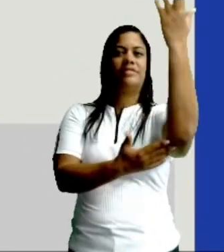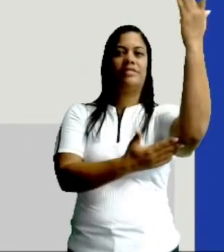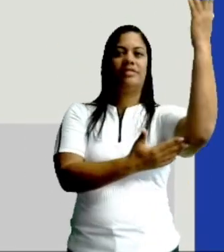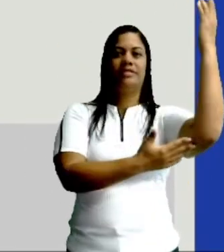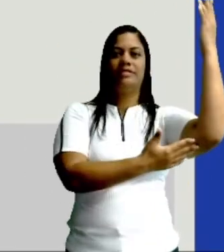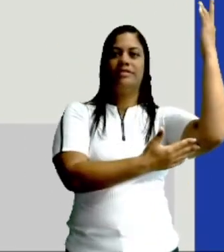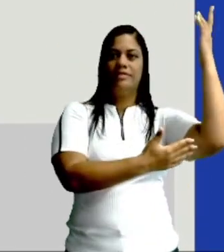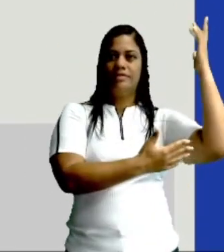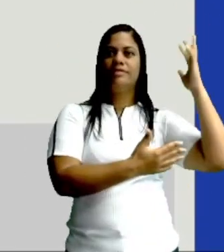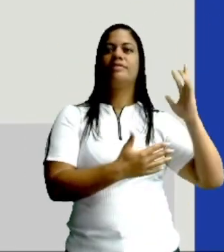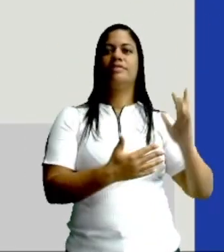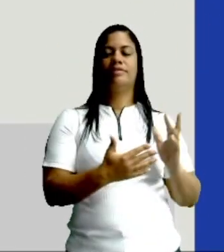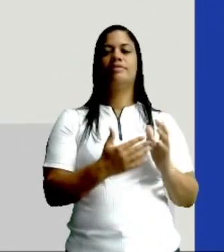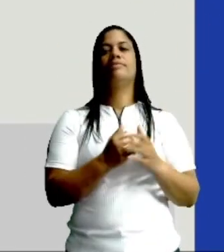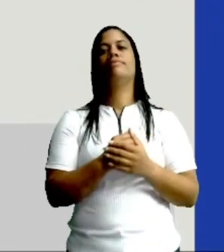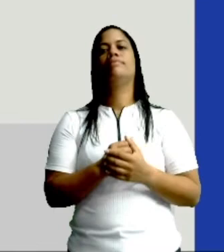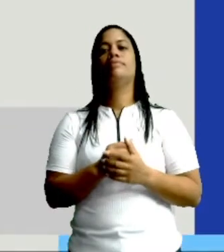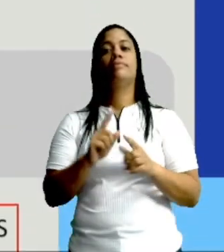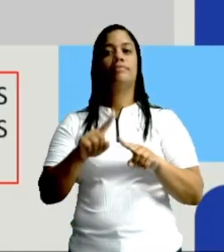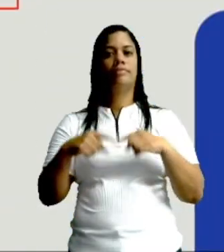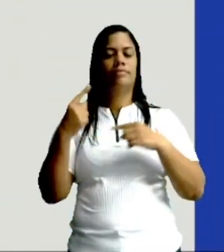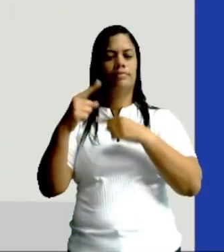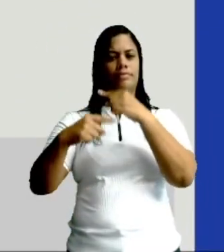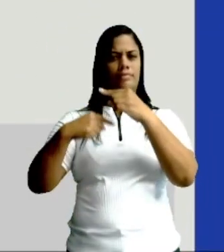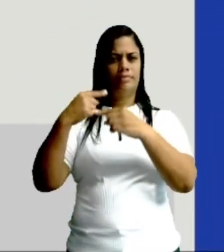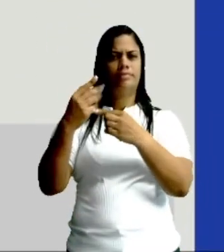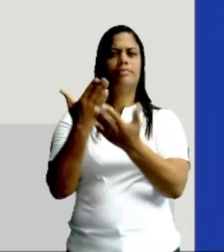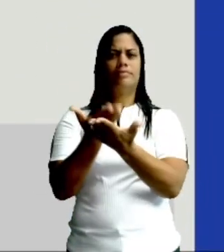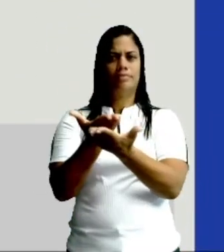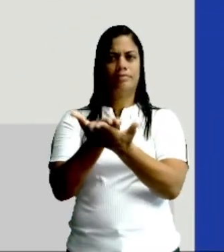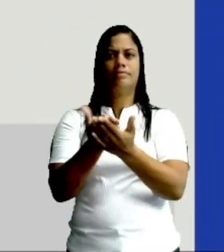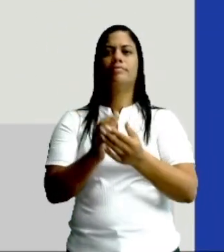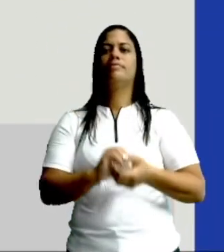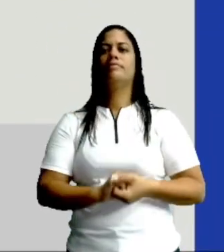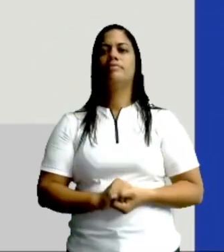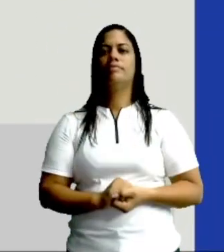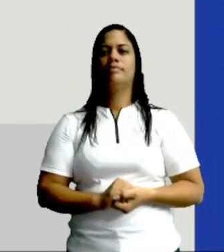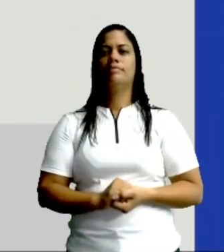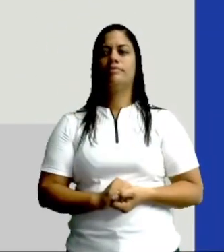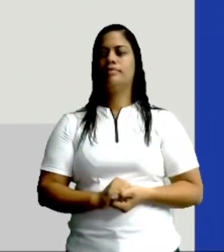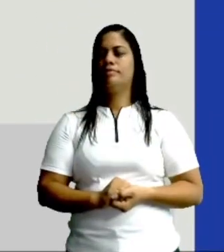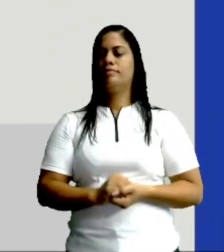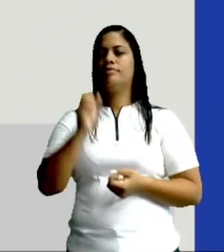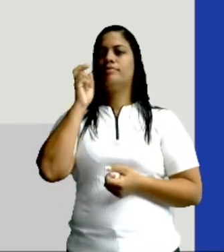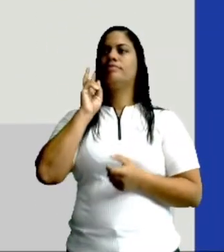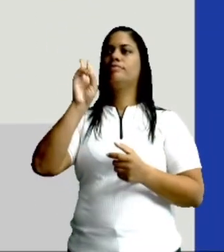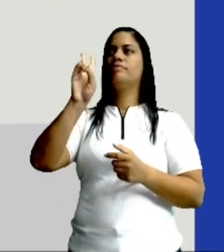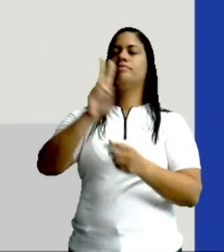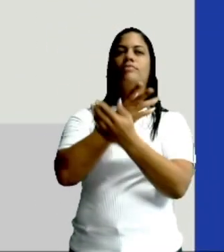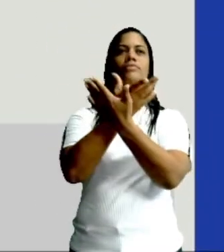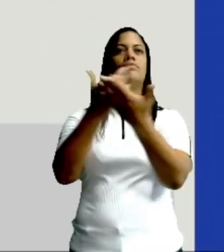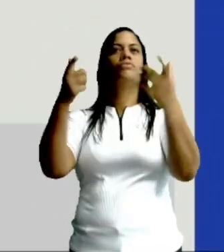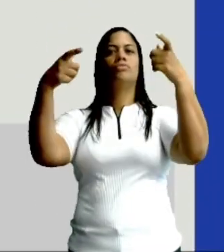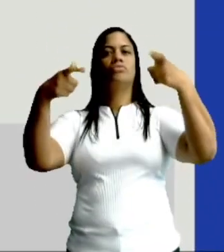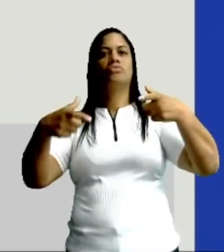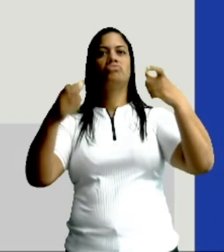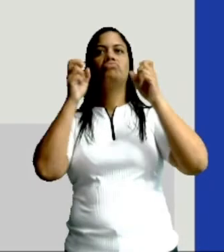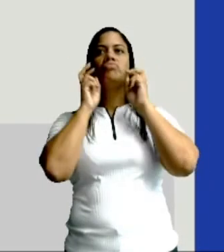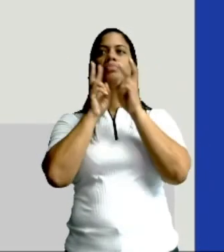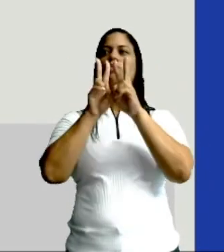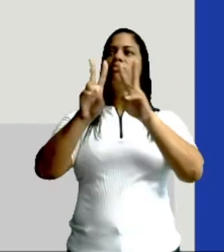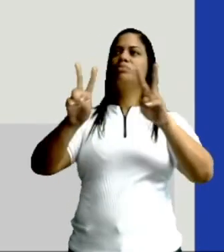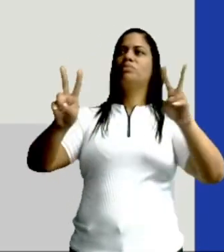Que são as florestas tropicais, mas a gente vai ver isso mais adiante. Nas paisagens naturais, o que mais se